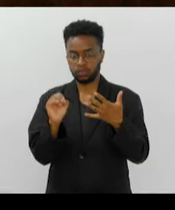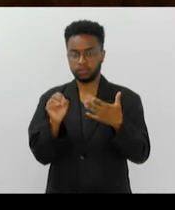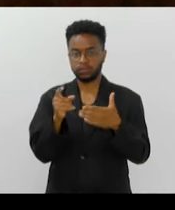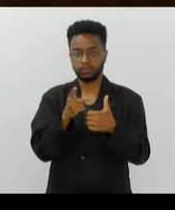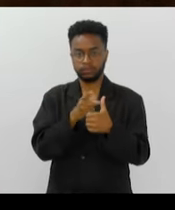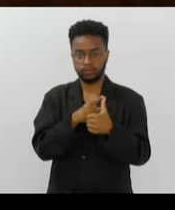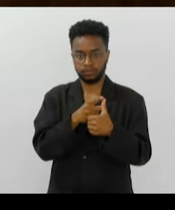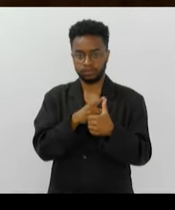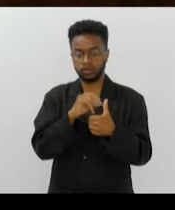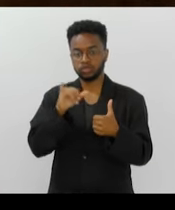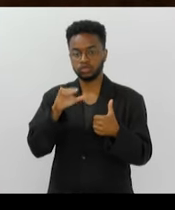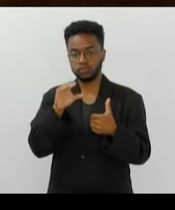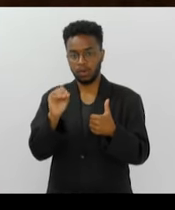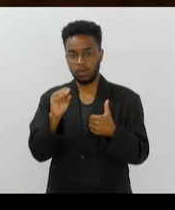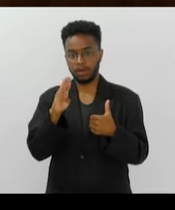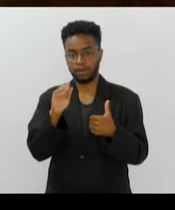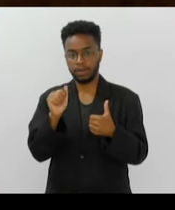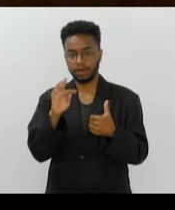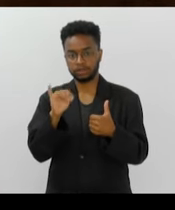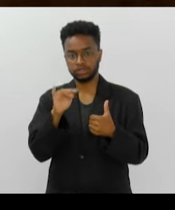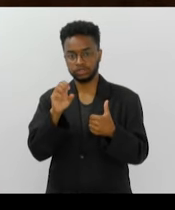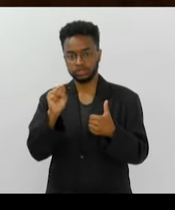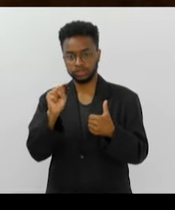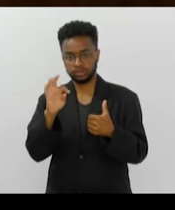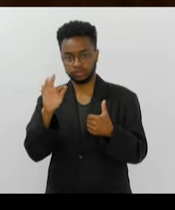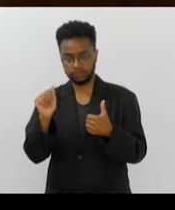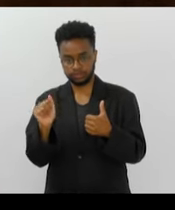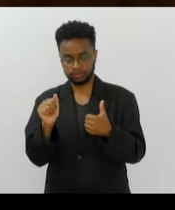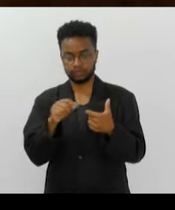Oliveira João Batista Rita